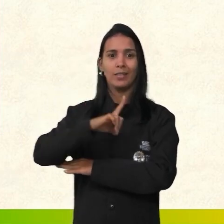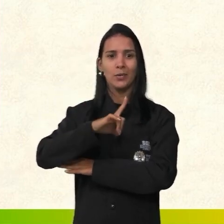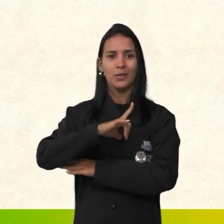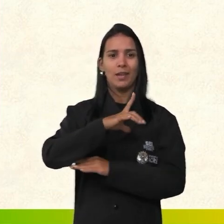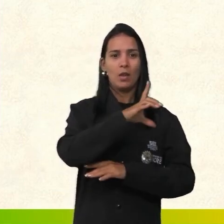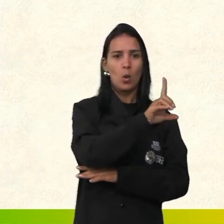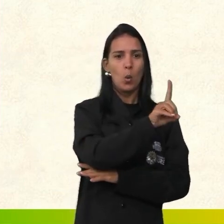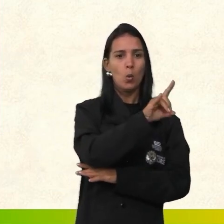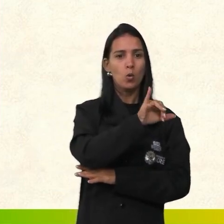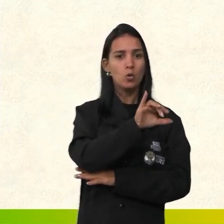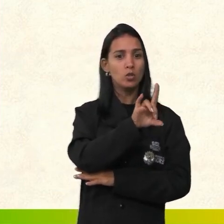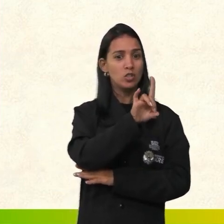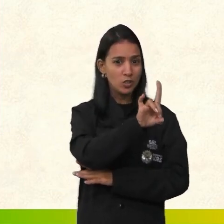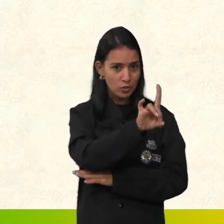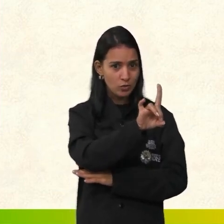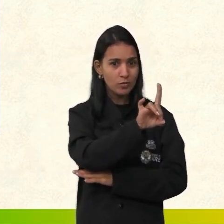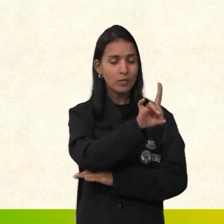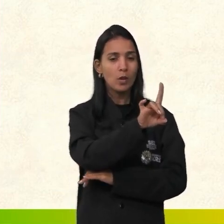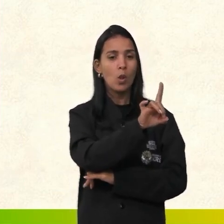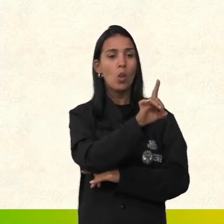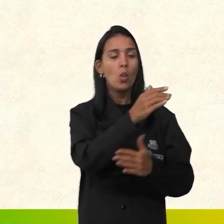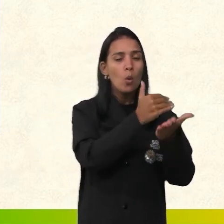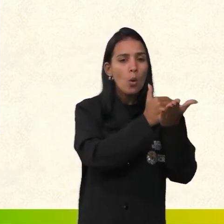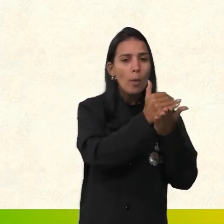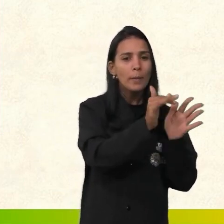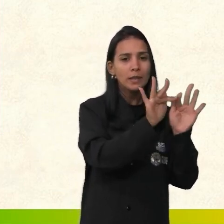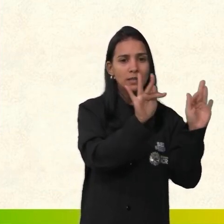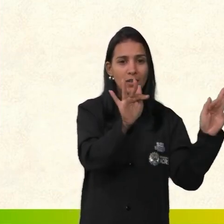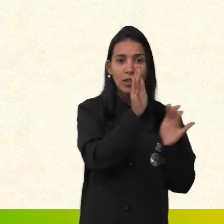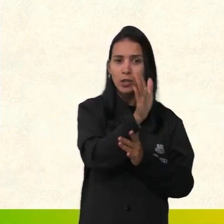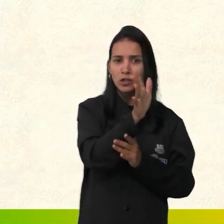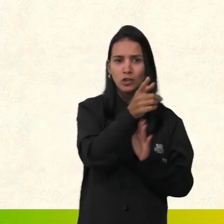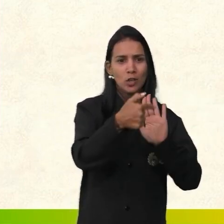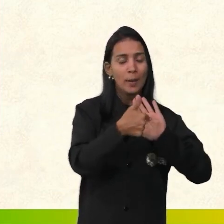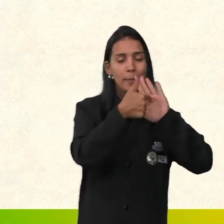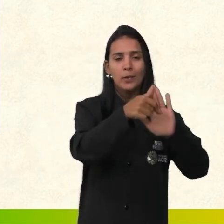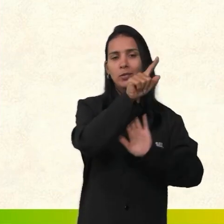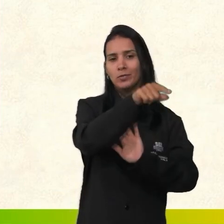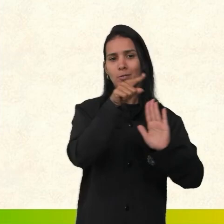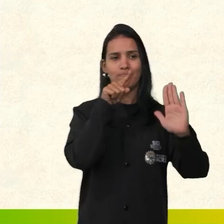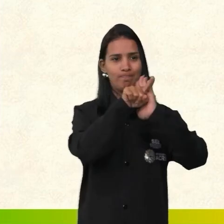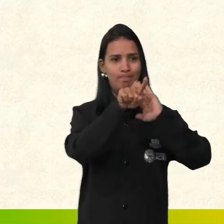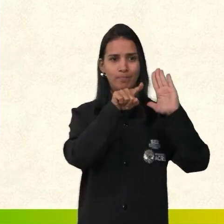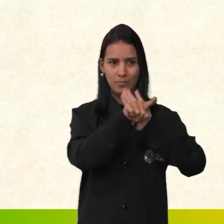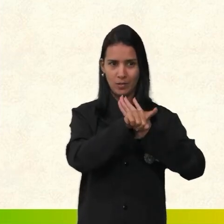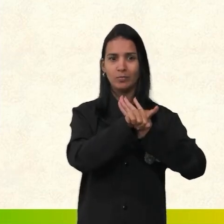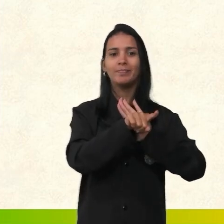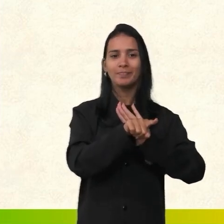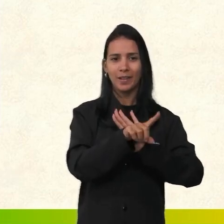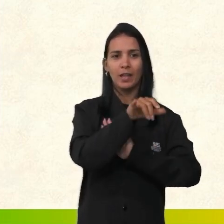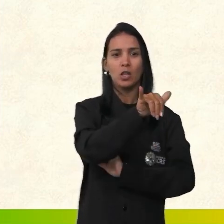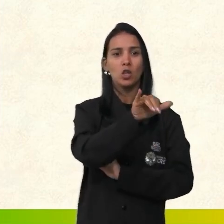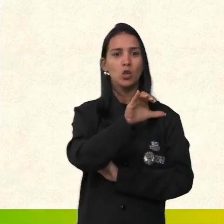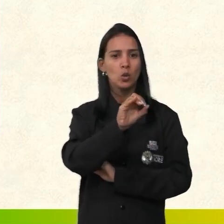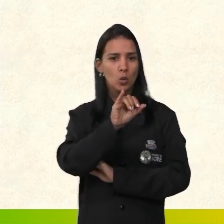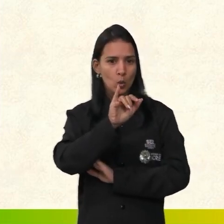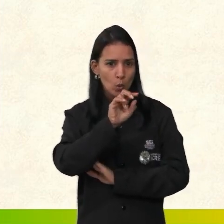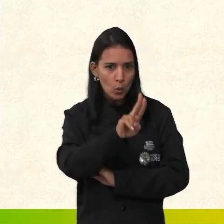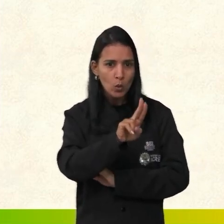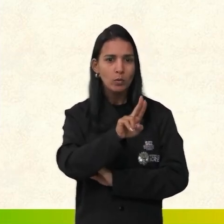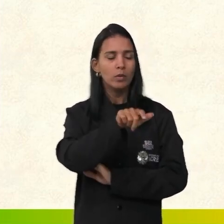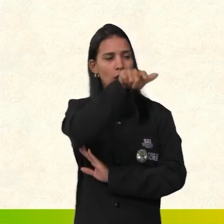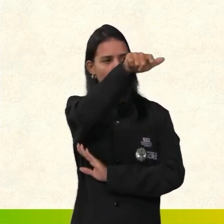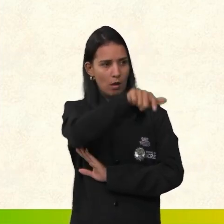vai indicar que é uma pergunta. O you, que é o sujeito da frase, você. Play, que é o nosso